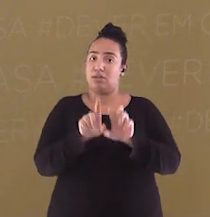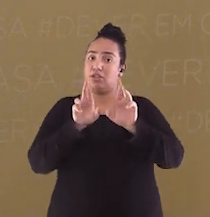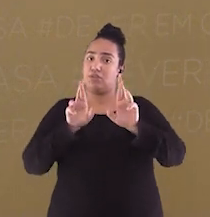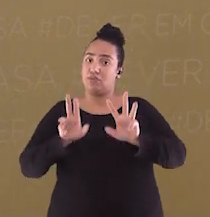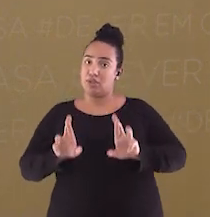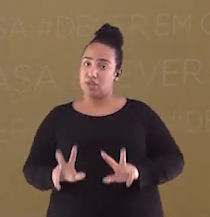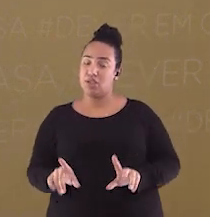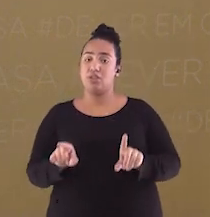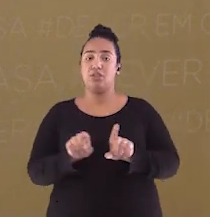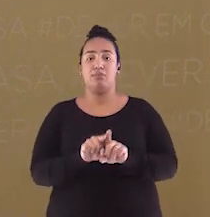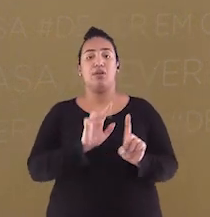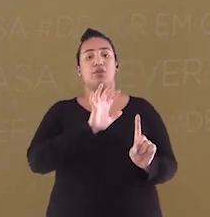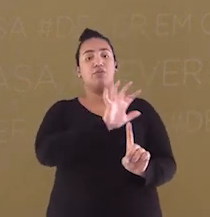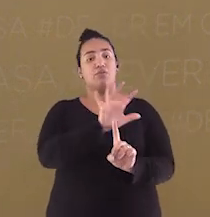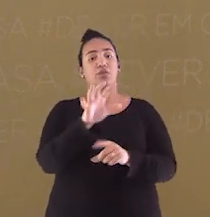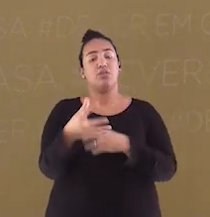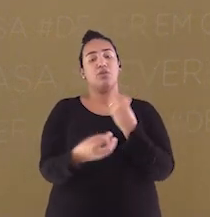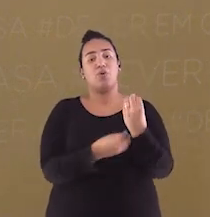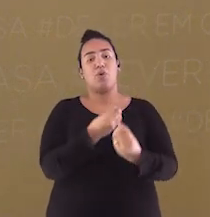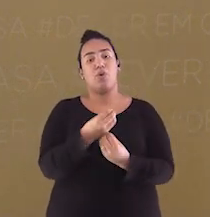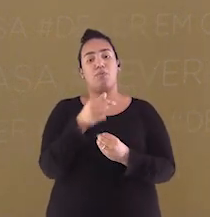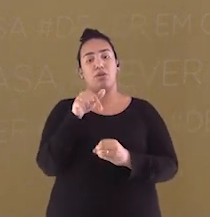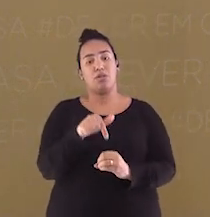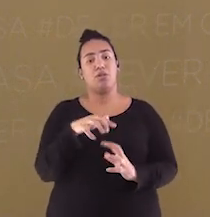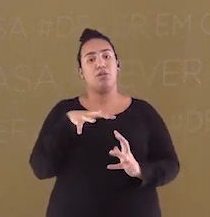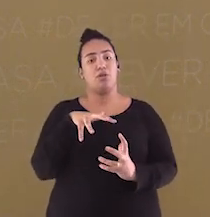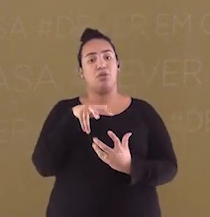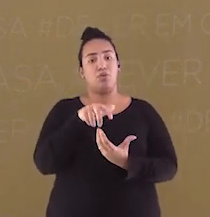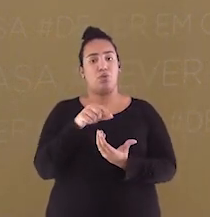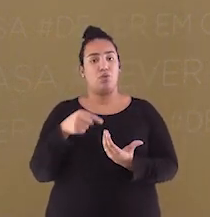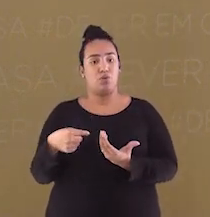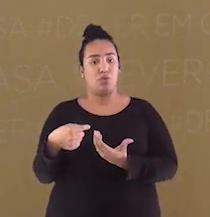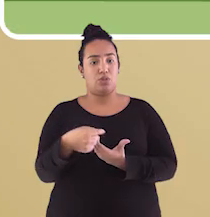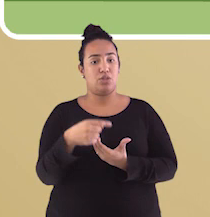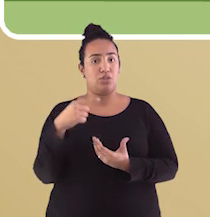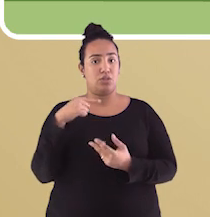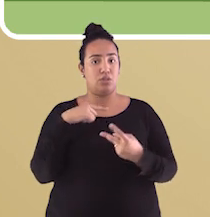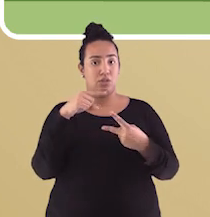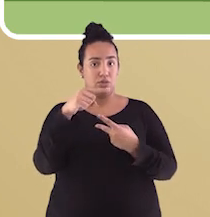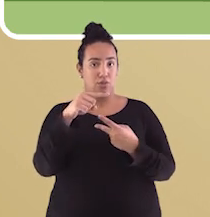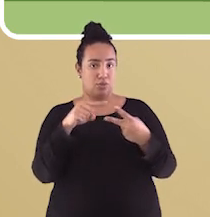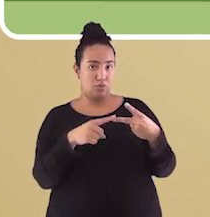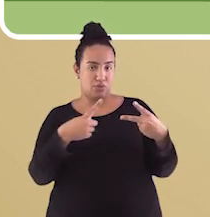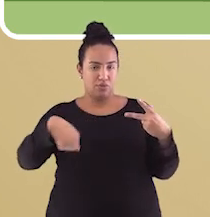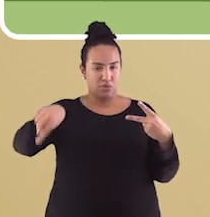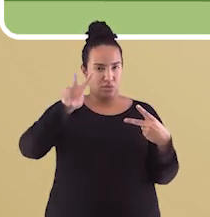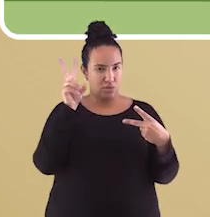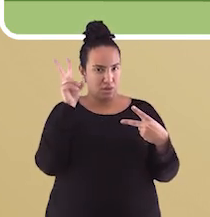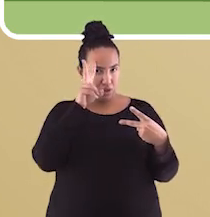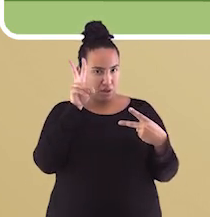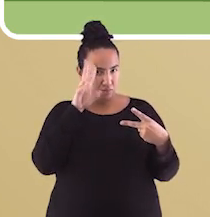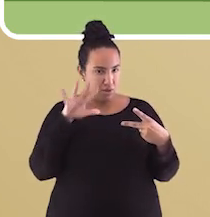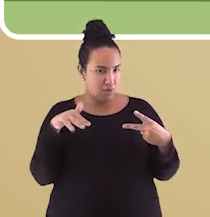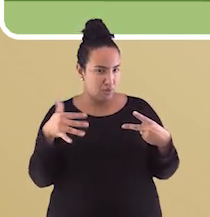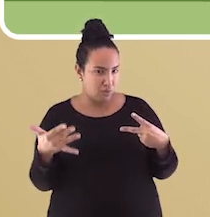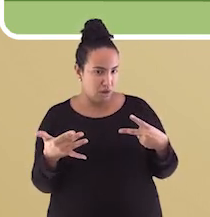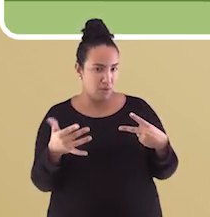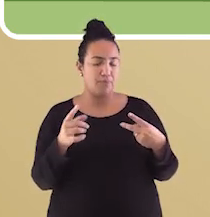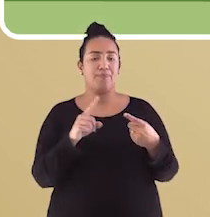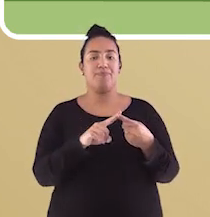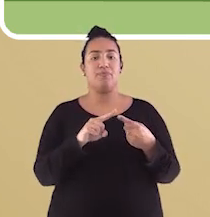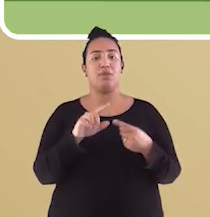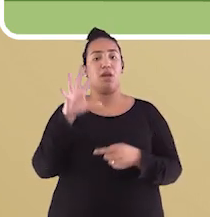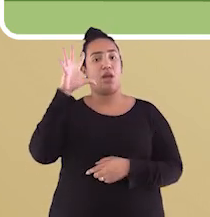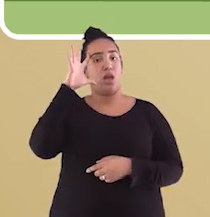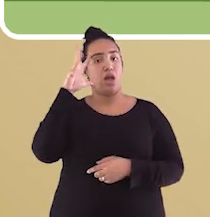que influenciam na divisão do continente em 2 diferentes territórios. Você se lembra quais são eles? São a África